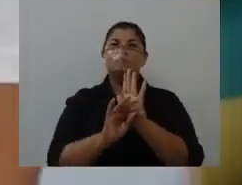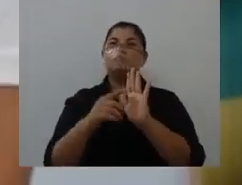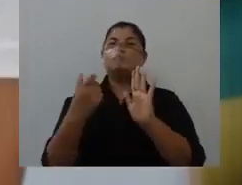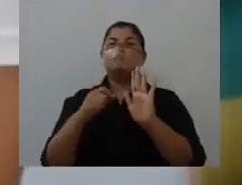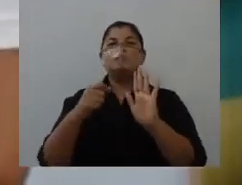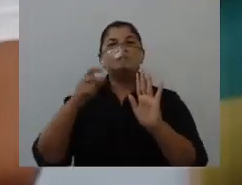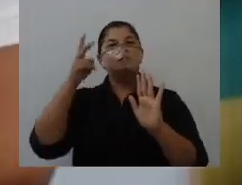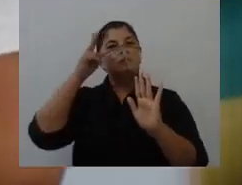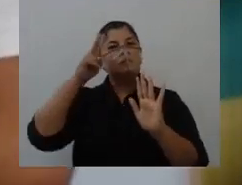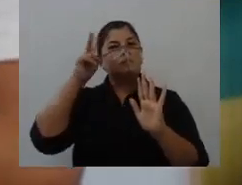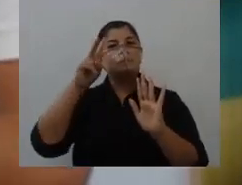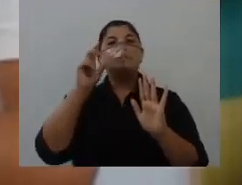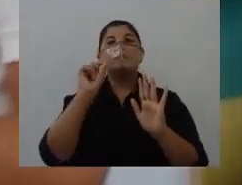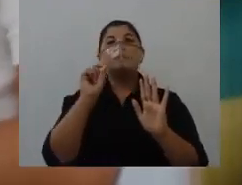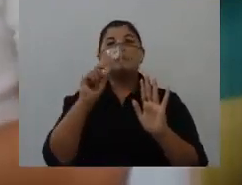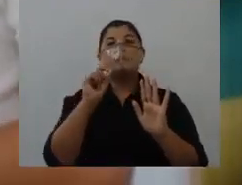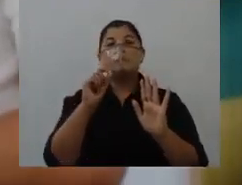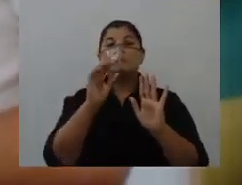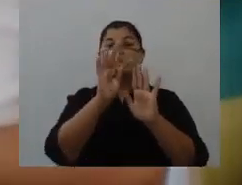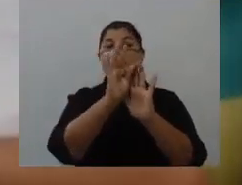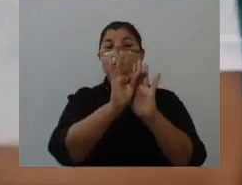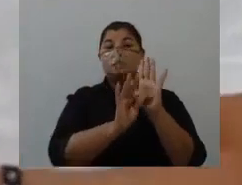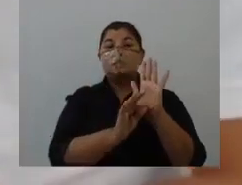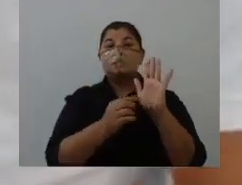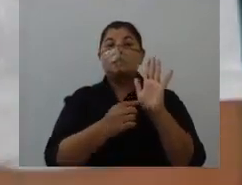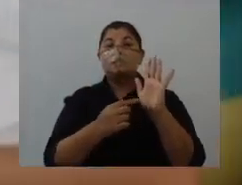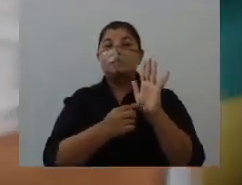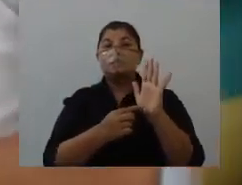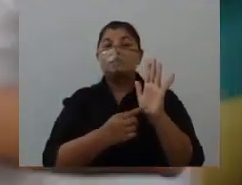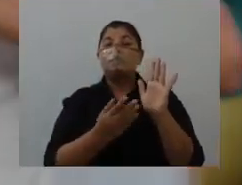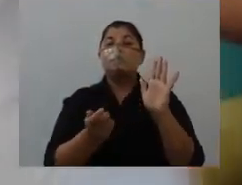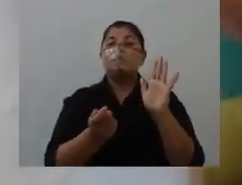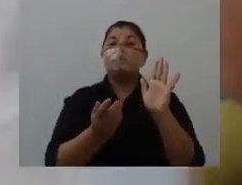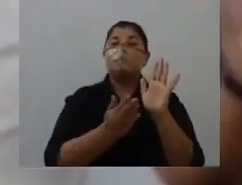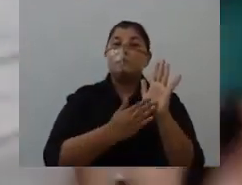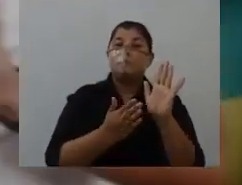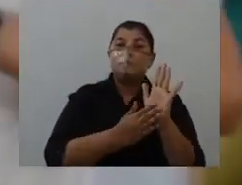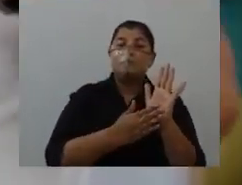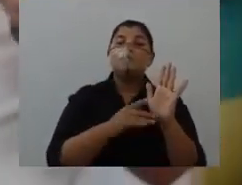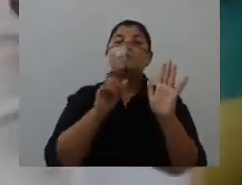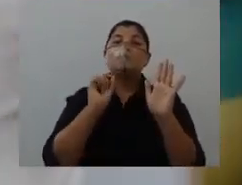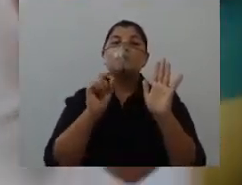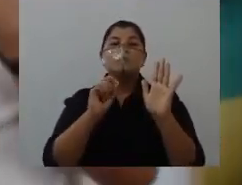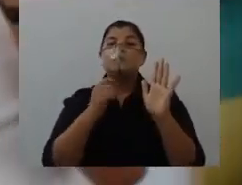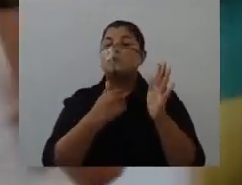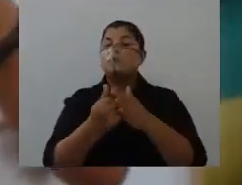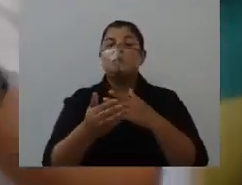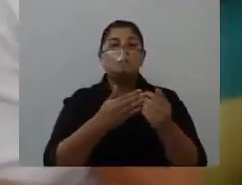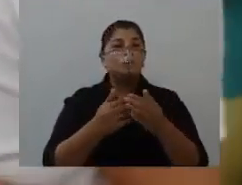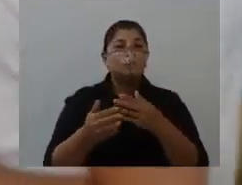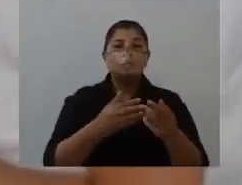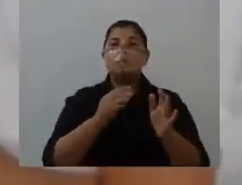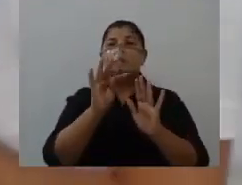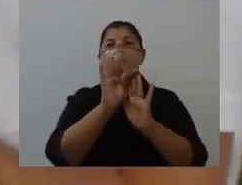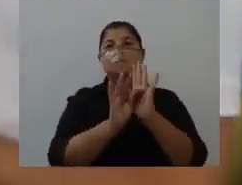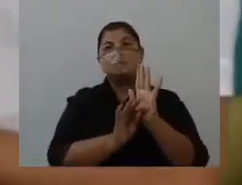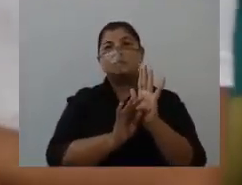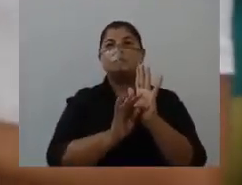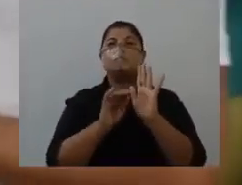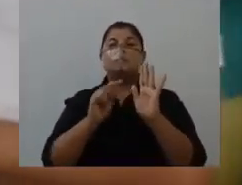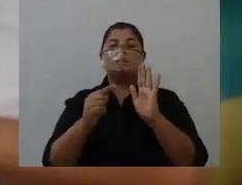que lembrar que o propósito do texto, seja ele texto verbal, não verbal, não importa. O propósito do texto é